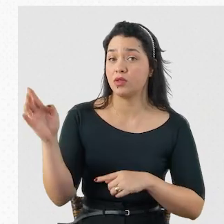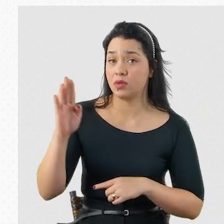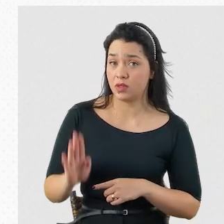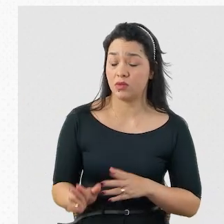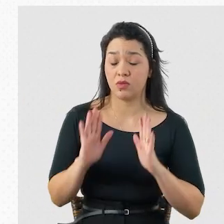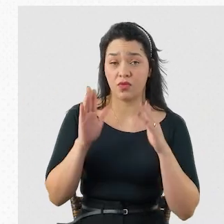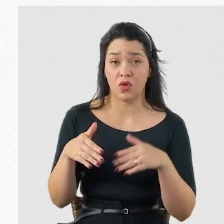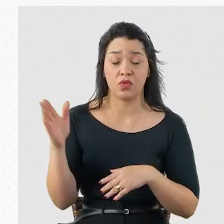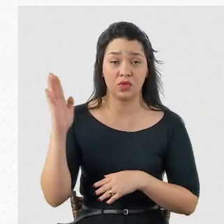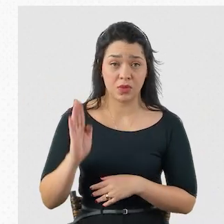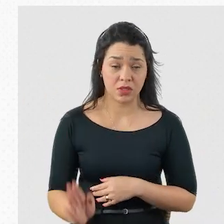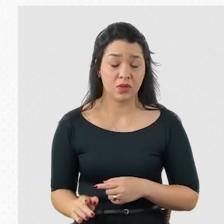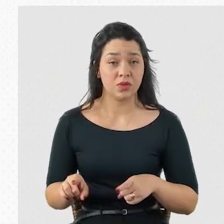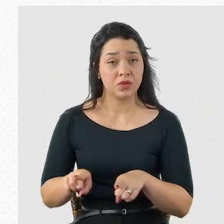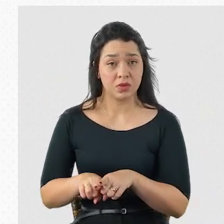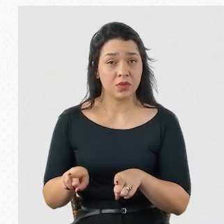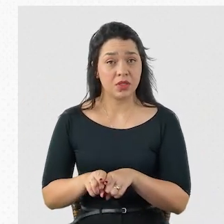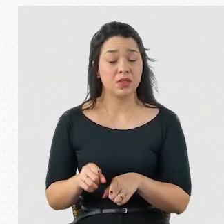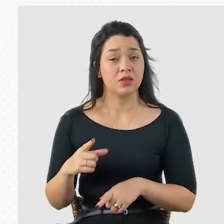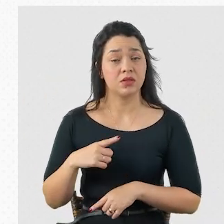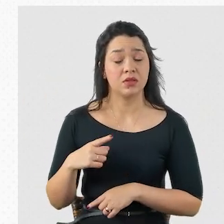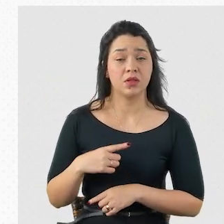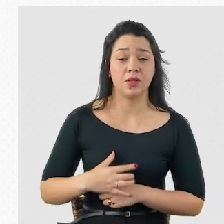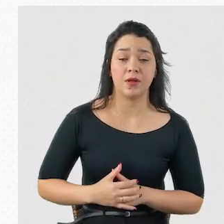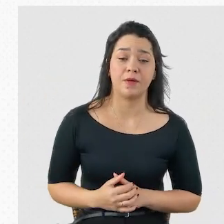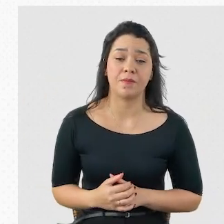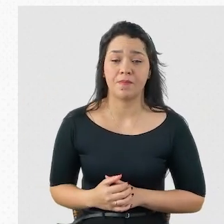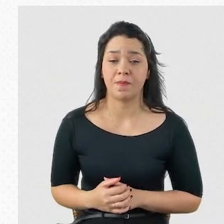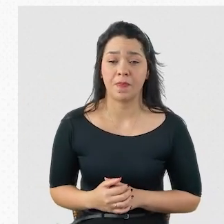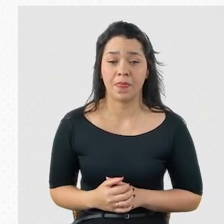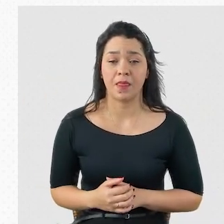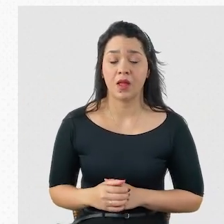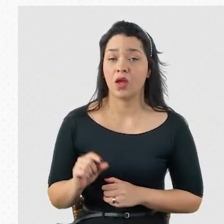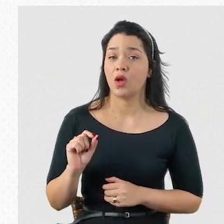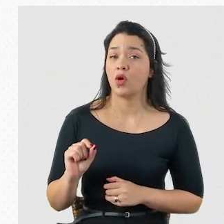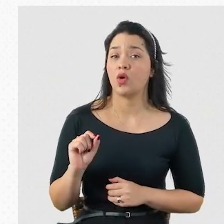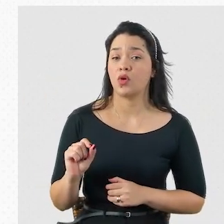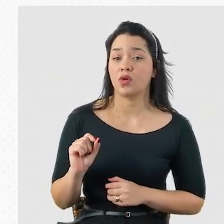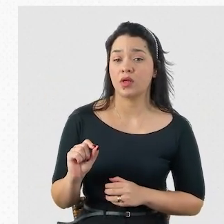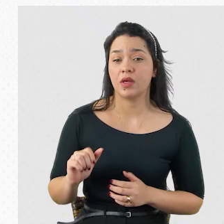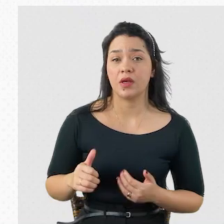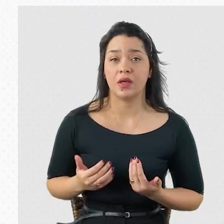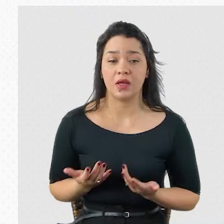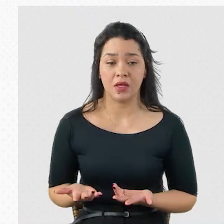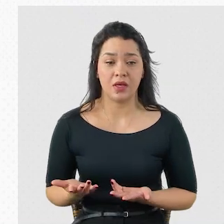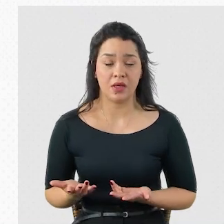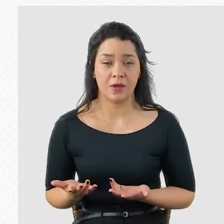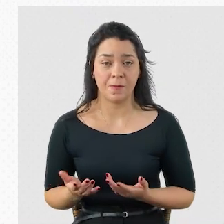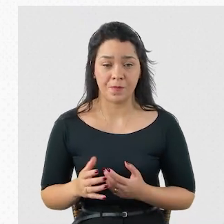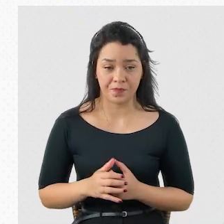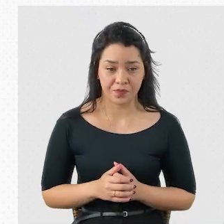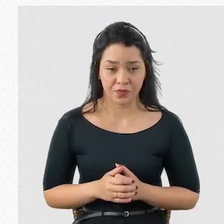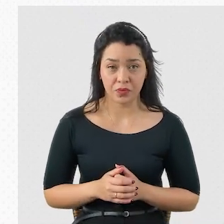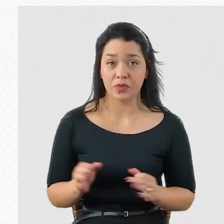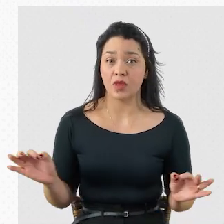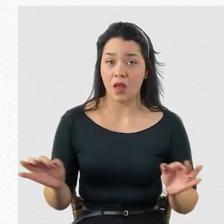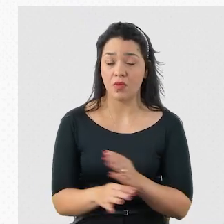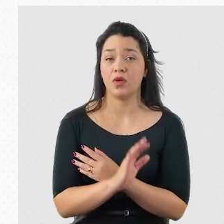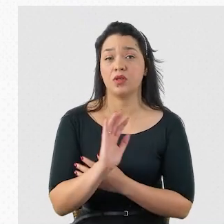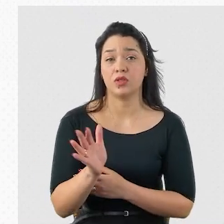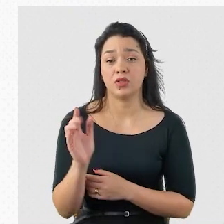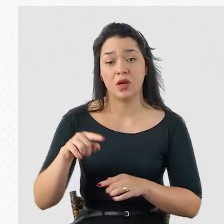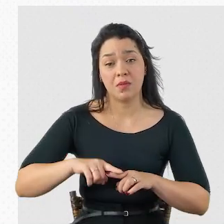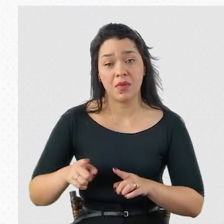do Brasil e vai fazer referências também. Esse colonialismo formal, ele terminou há décadas, né? Mas